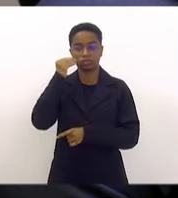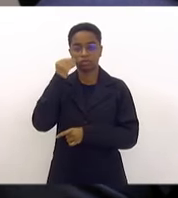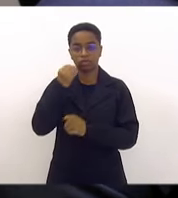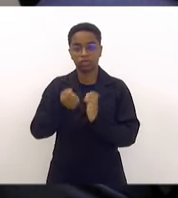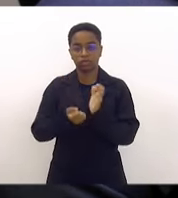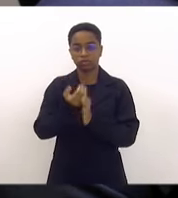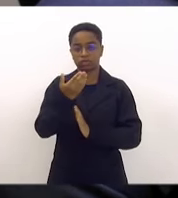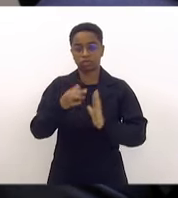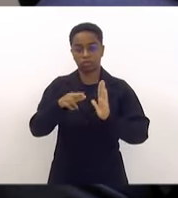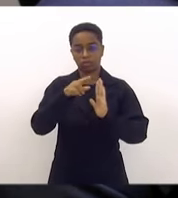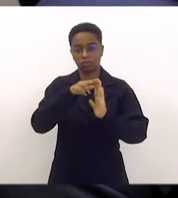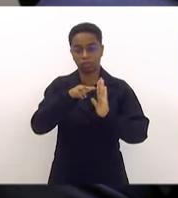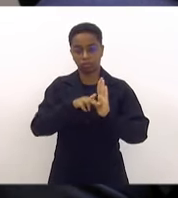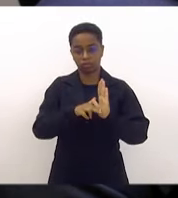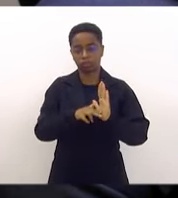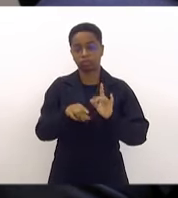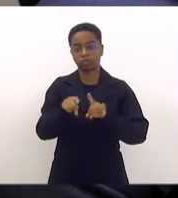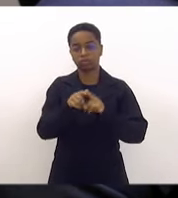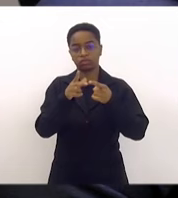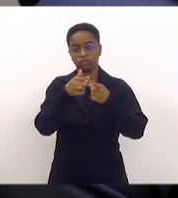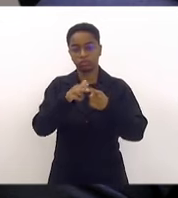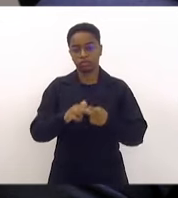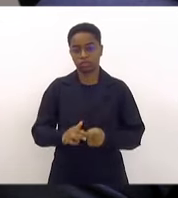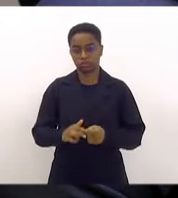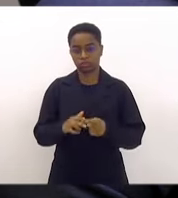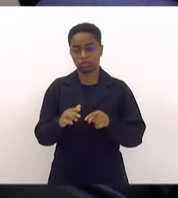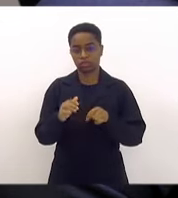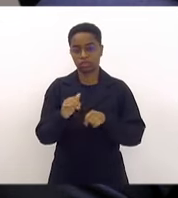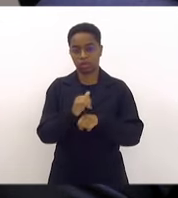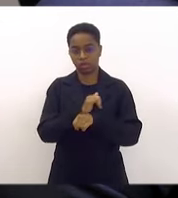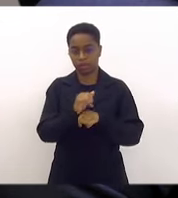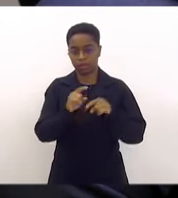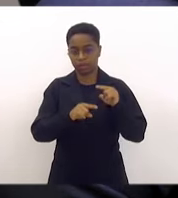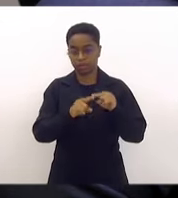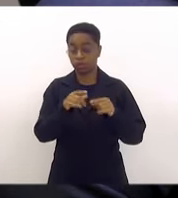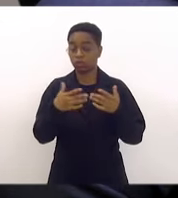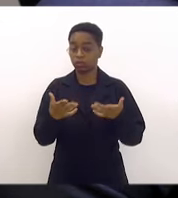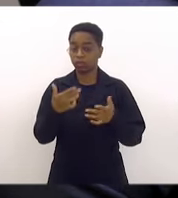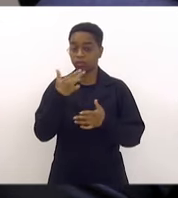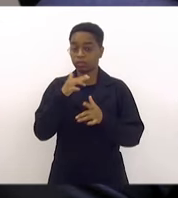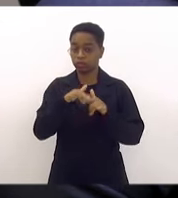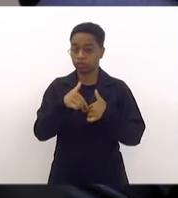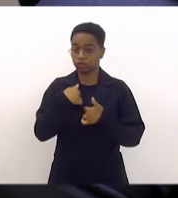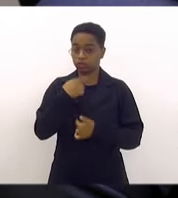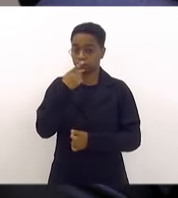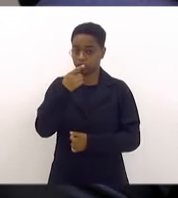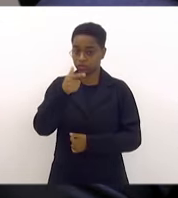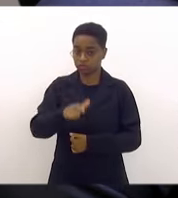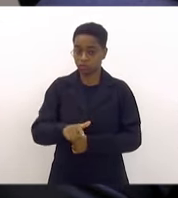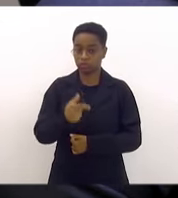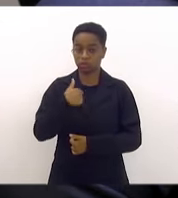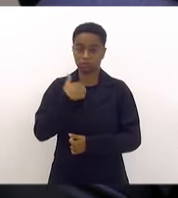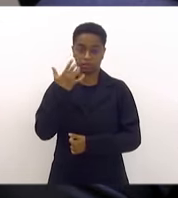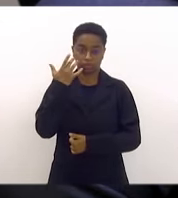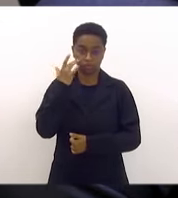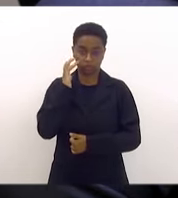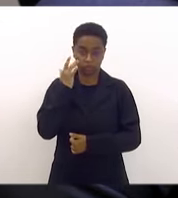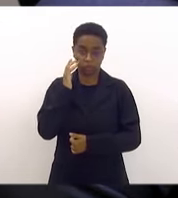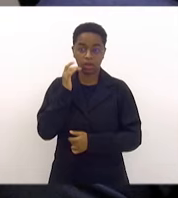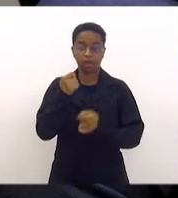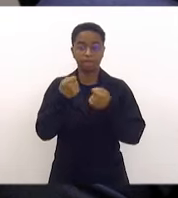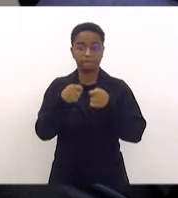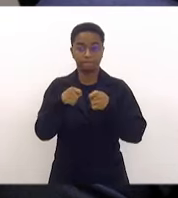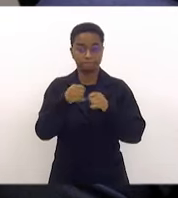normas e de aperfeiçoamento desse instrumento por isso que eu reafirmo eu acho que tem que ter o